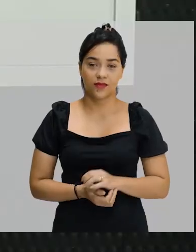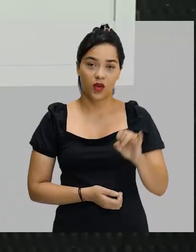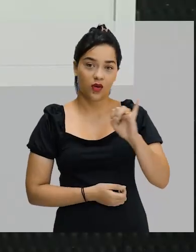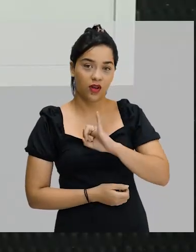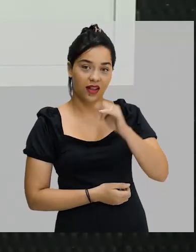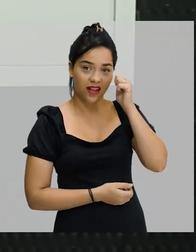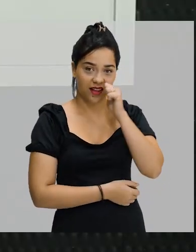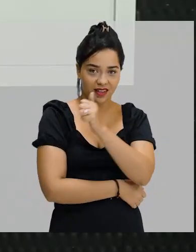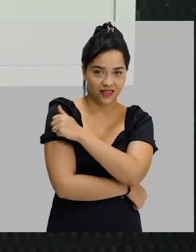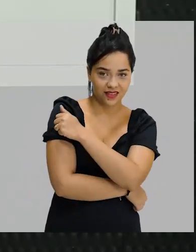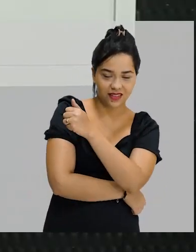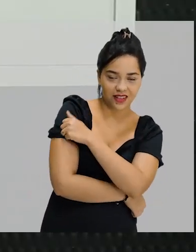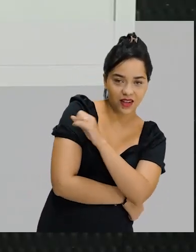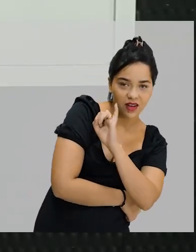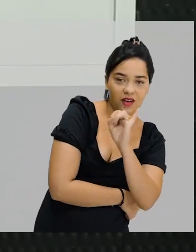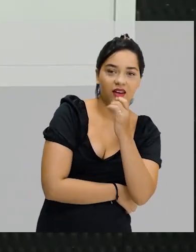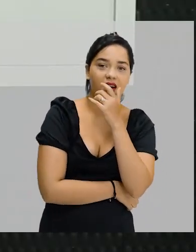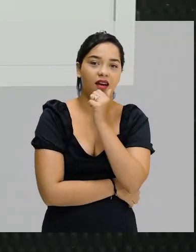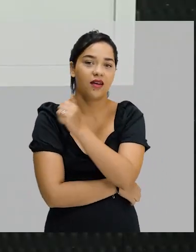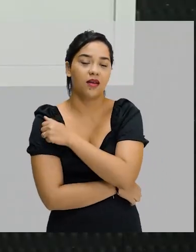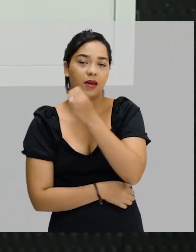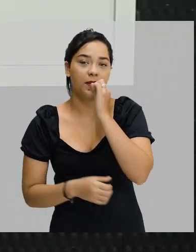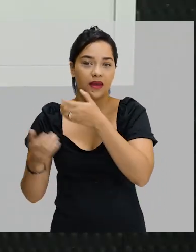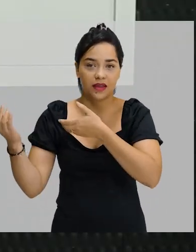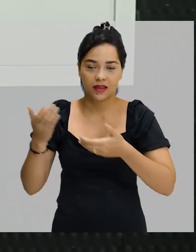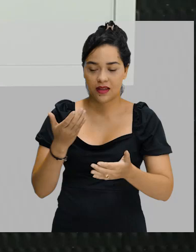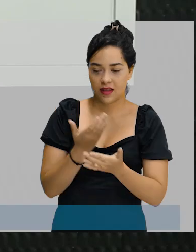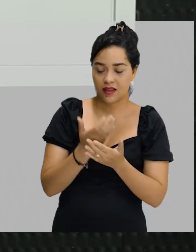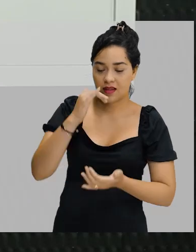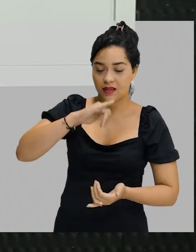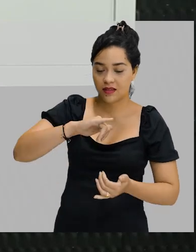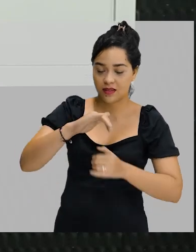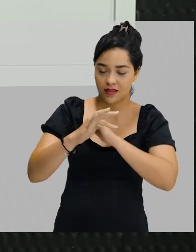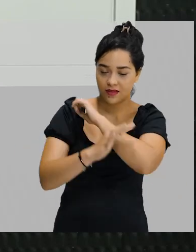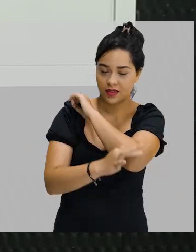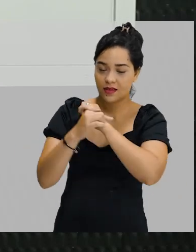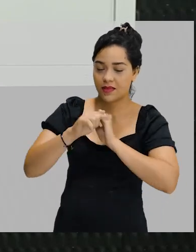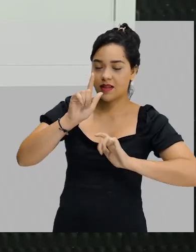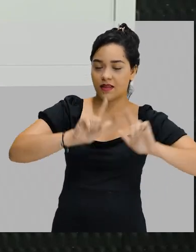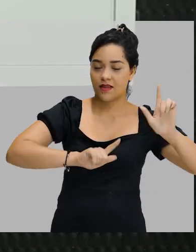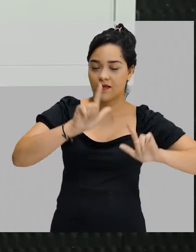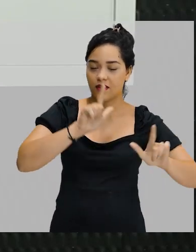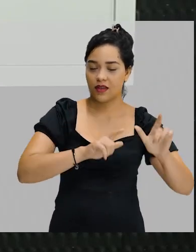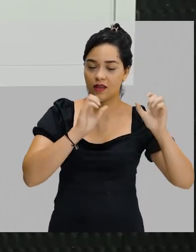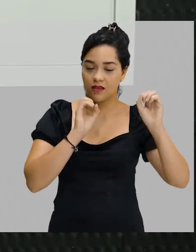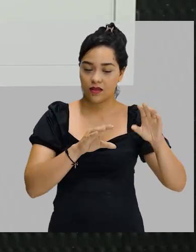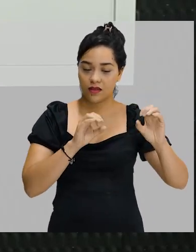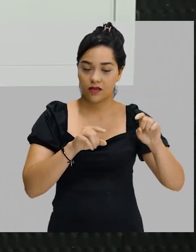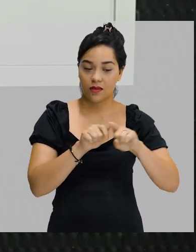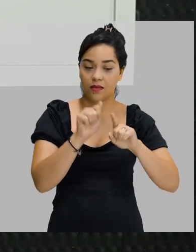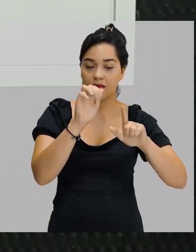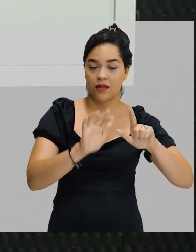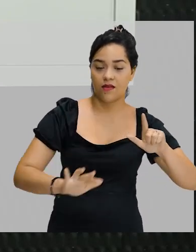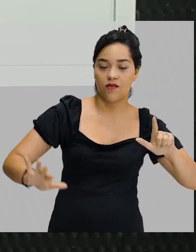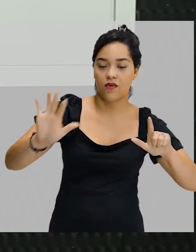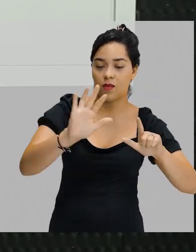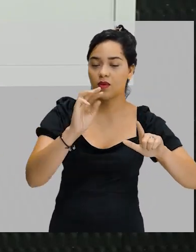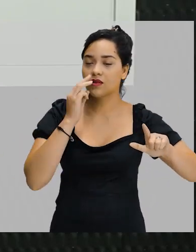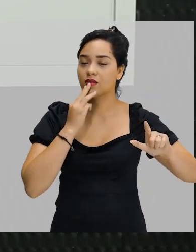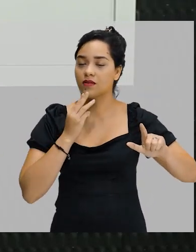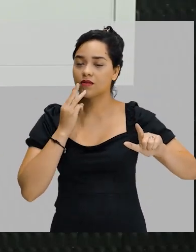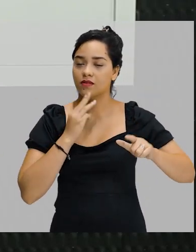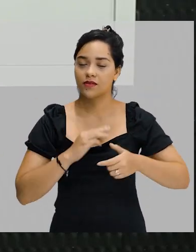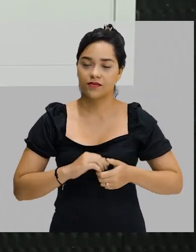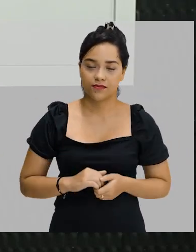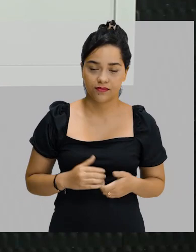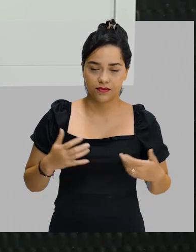Olá, aluna. Olá, aluno. Seja bem-vindo a mais uma aula de física aqui pela TV Educação e também pela plataforma Gonçalves Dias.